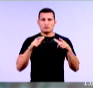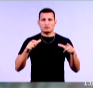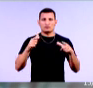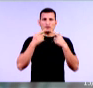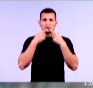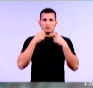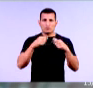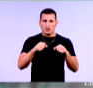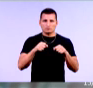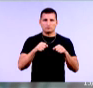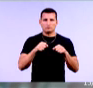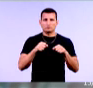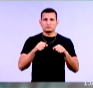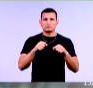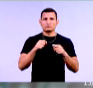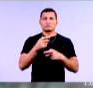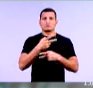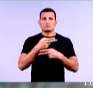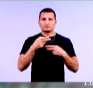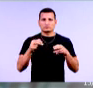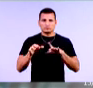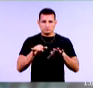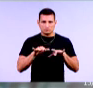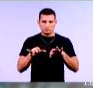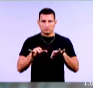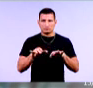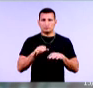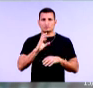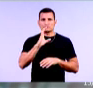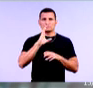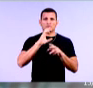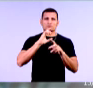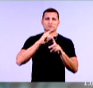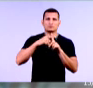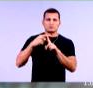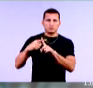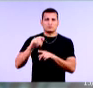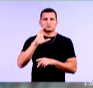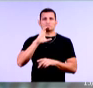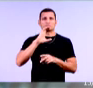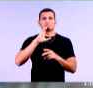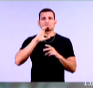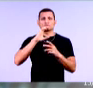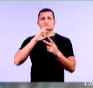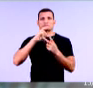orientadas a objetos, né, seja C++, seja Java, seja